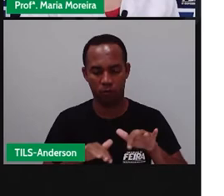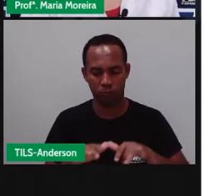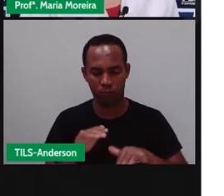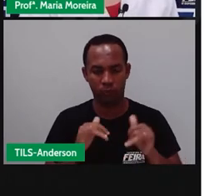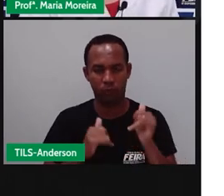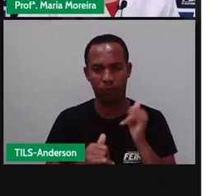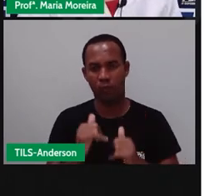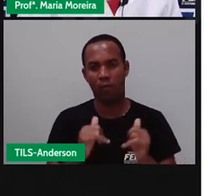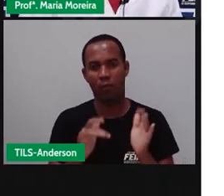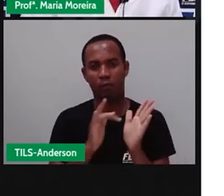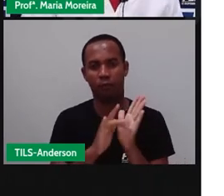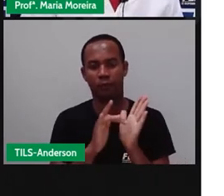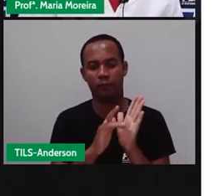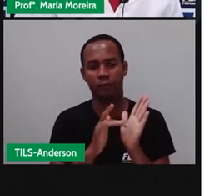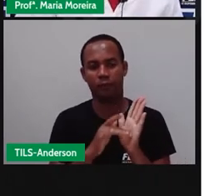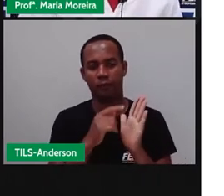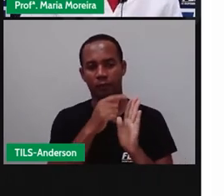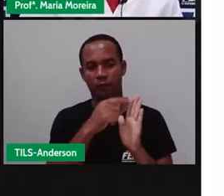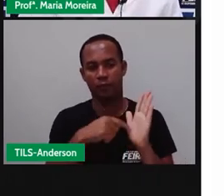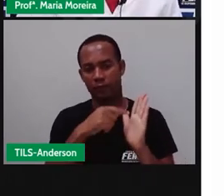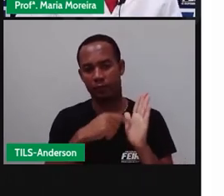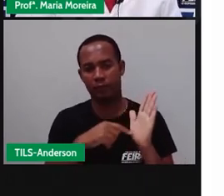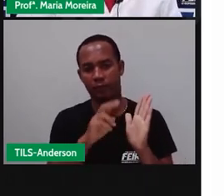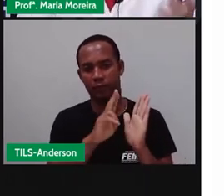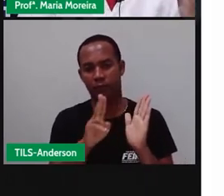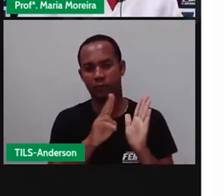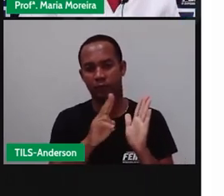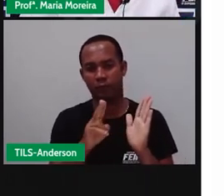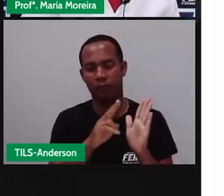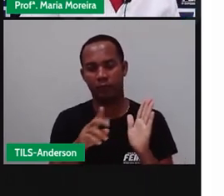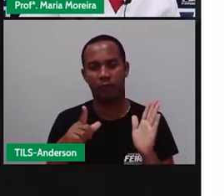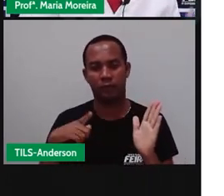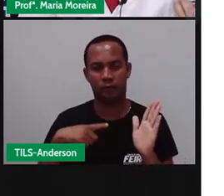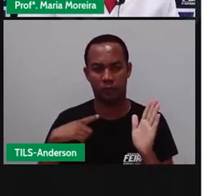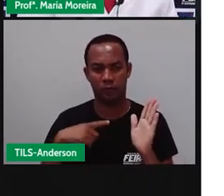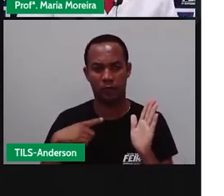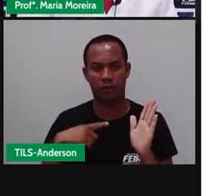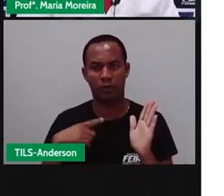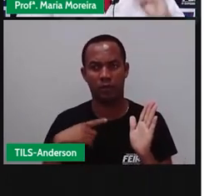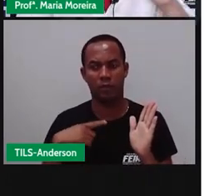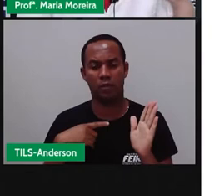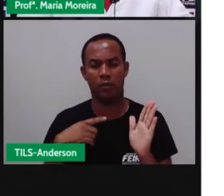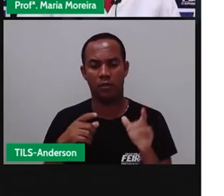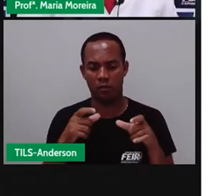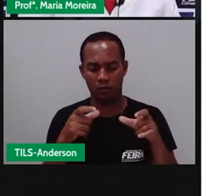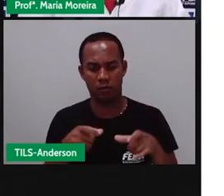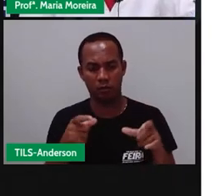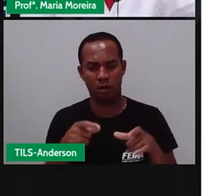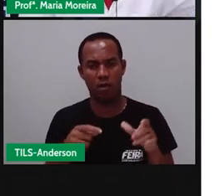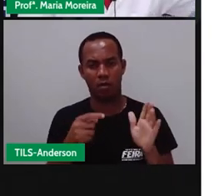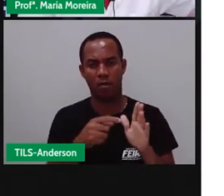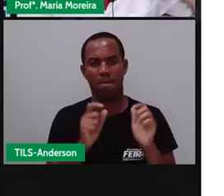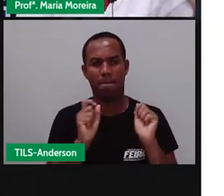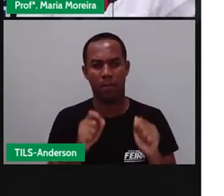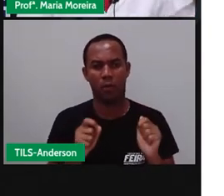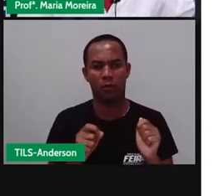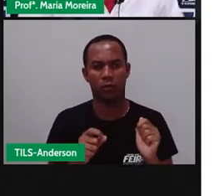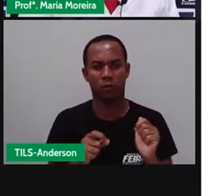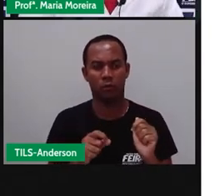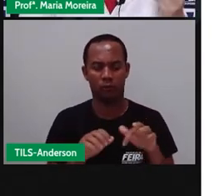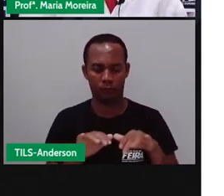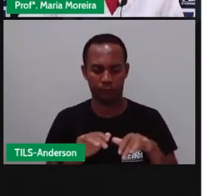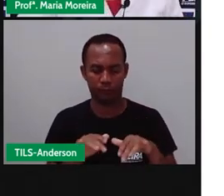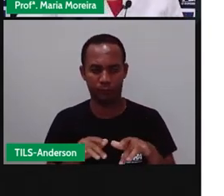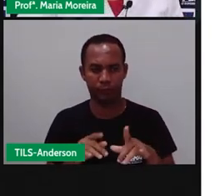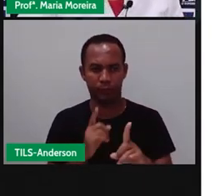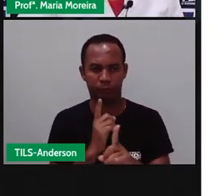no celular. Então, em alguns aparelhos celulares, como por exemplo o Samsung, tem um aplicativo chamado Note. Você digita lá na busca